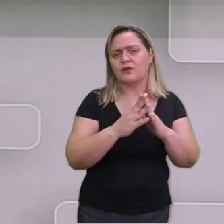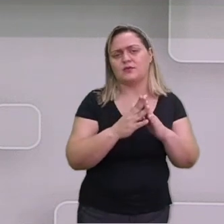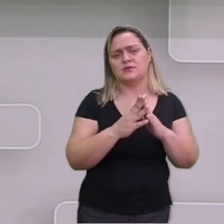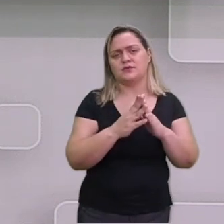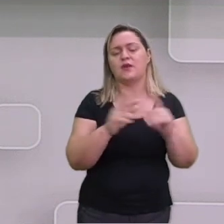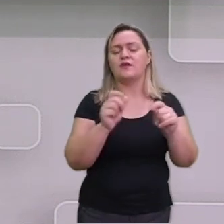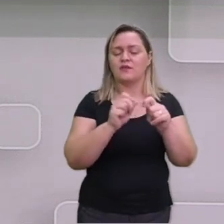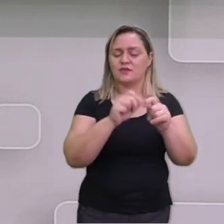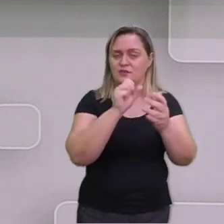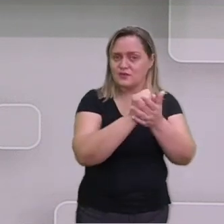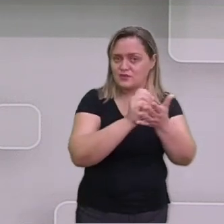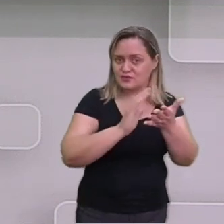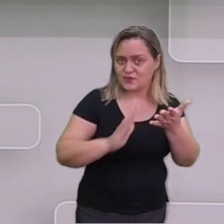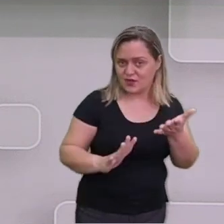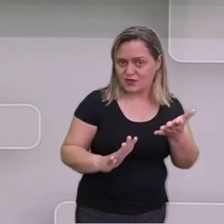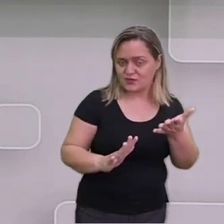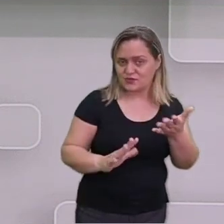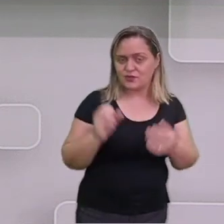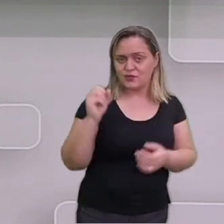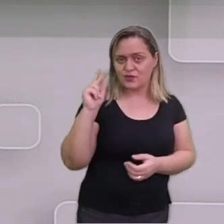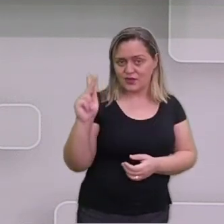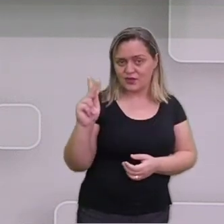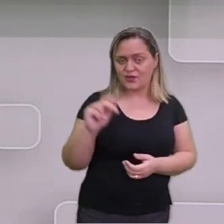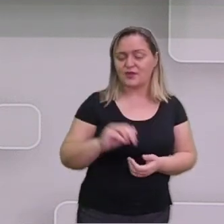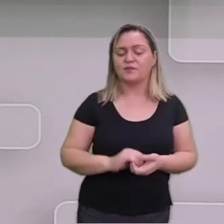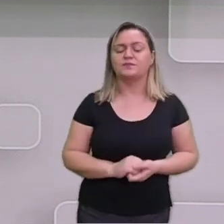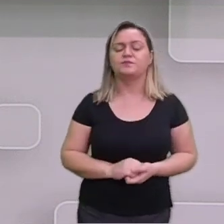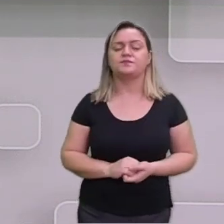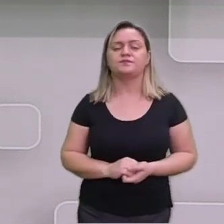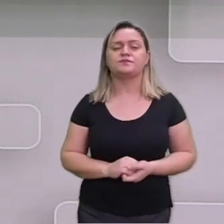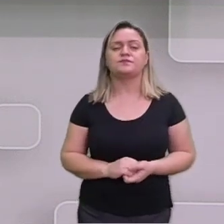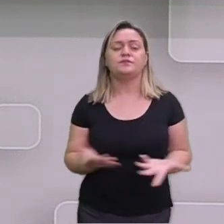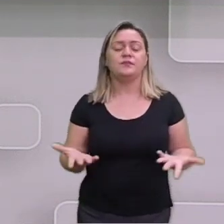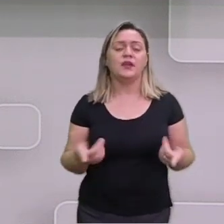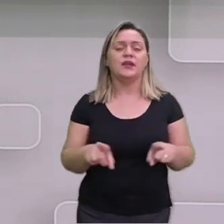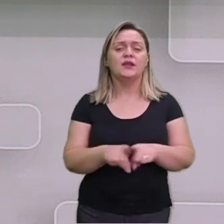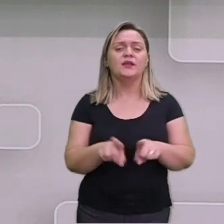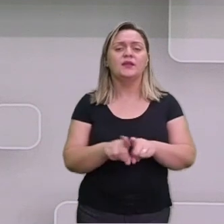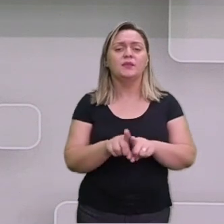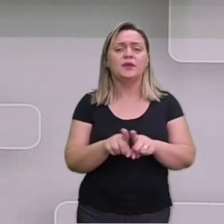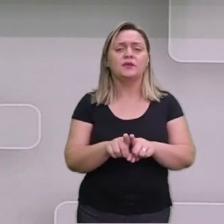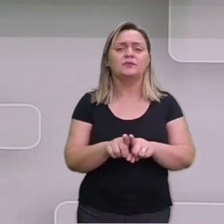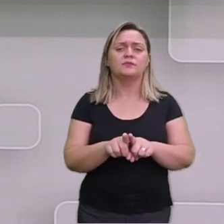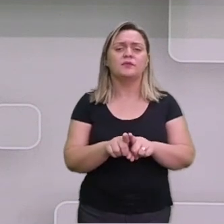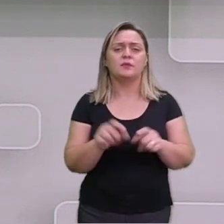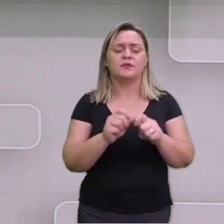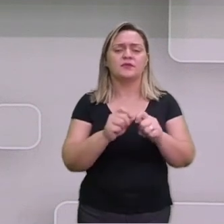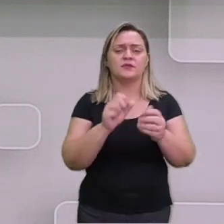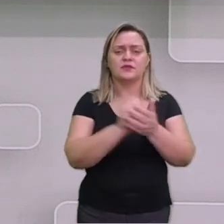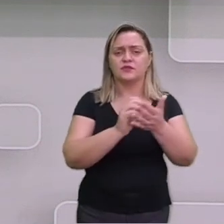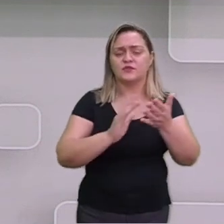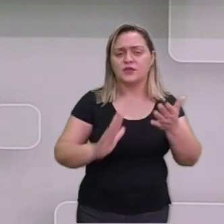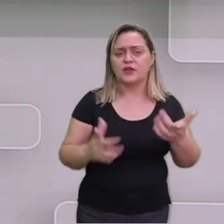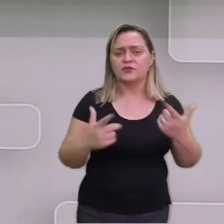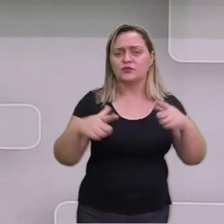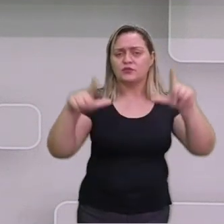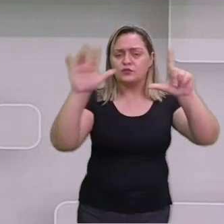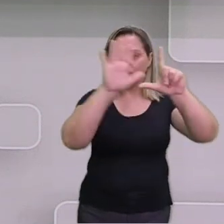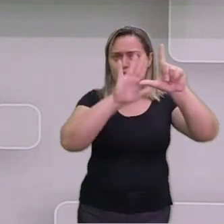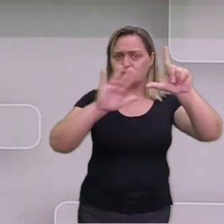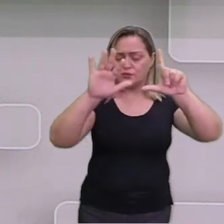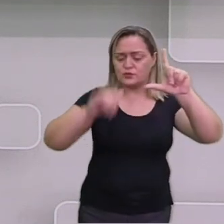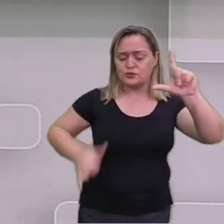plural. Baleia, casal, tórax e cantor. Então, essas palavras você vai